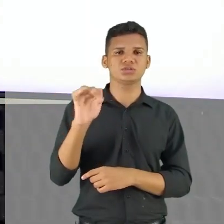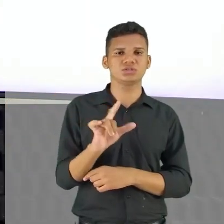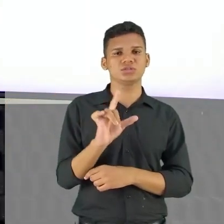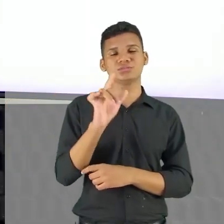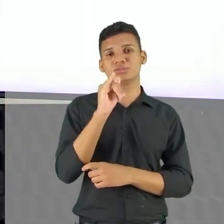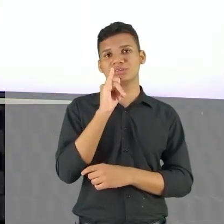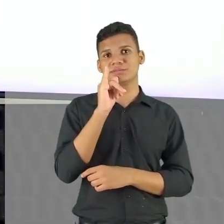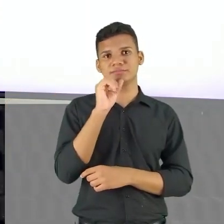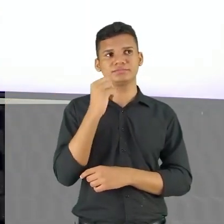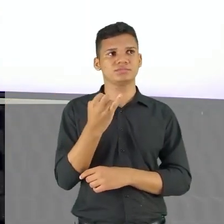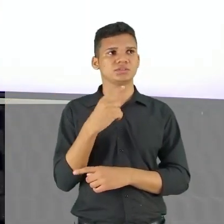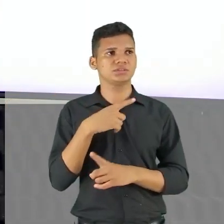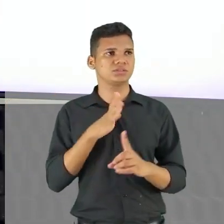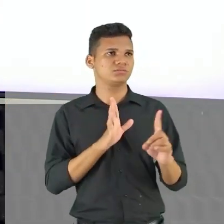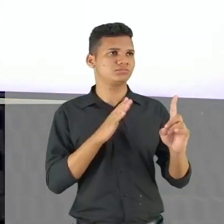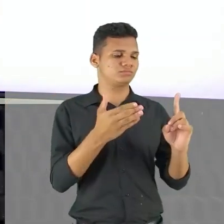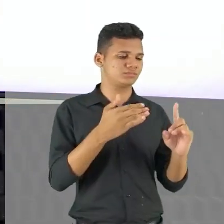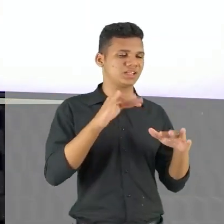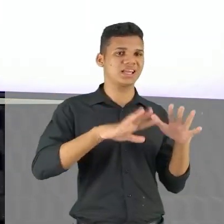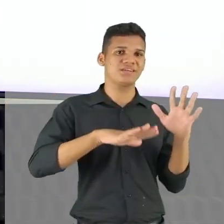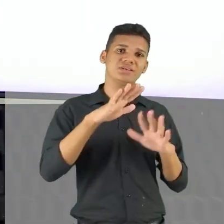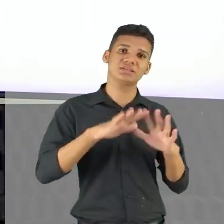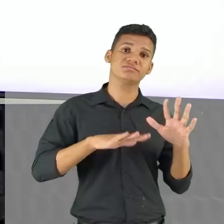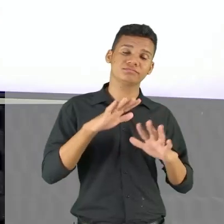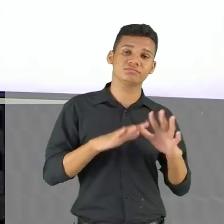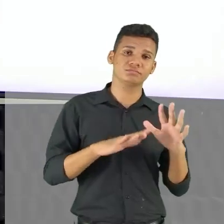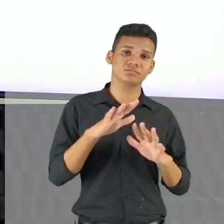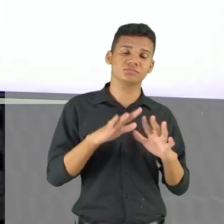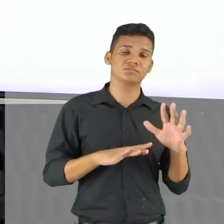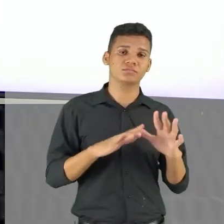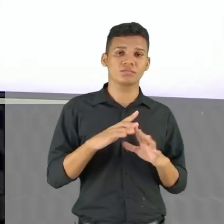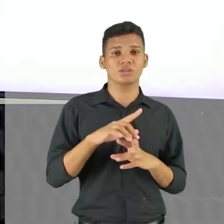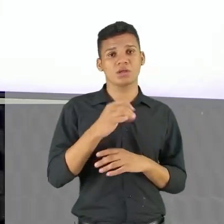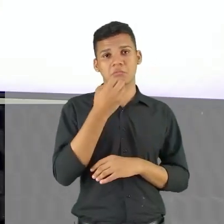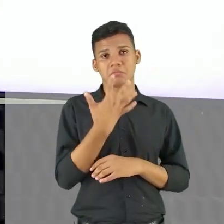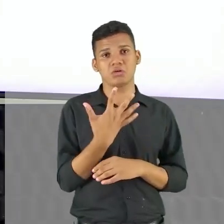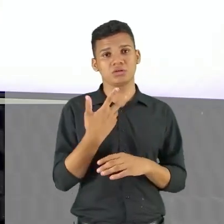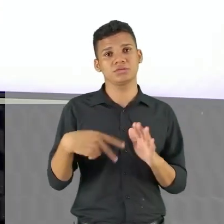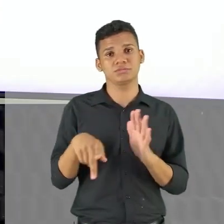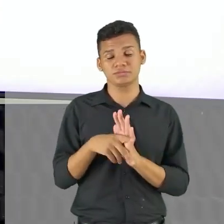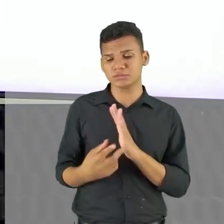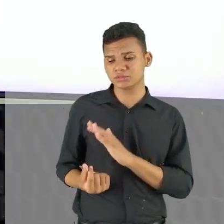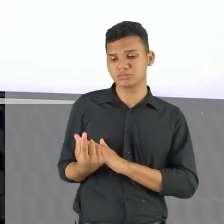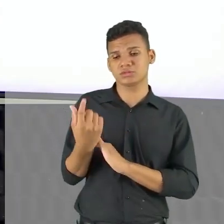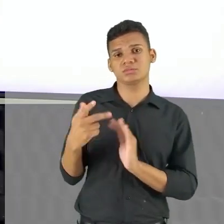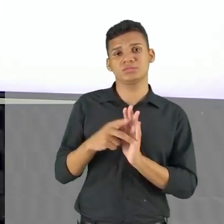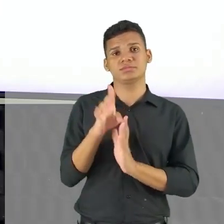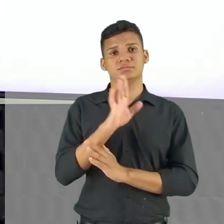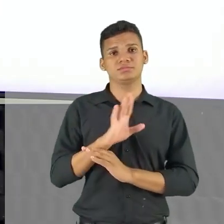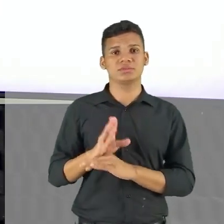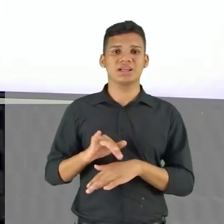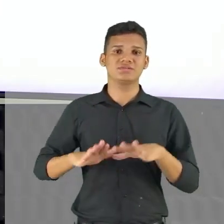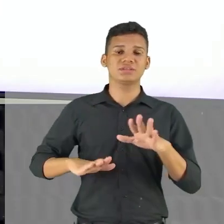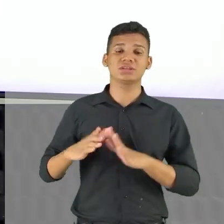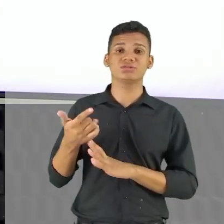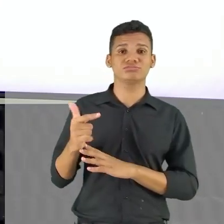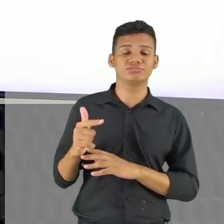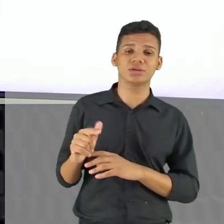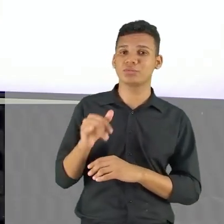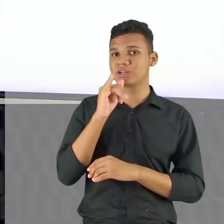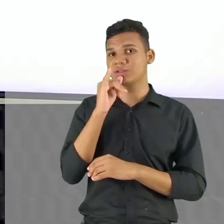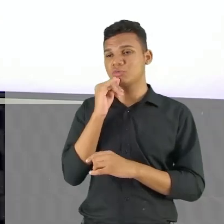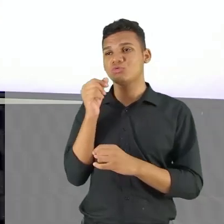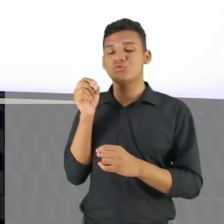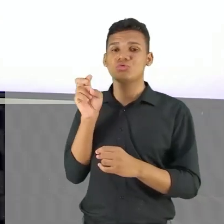terras que, por vezes, são concentrações improdutivas. Boa parte dos latifúndios brasileiros são improdutivos, porque são usados